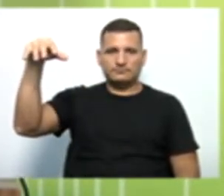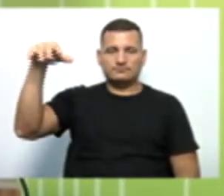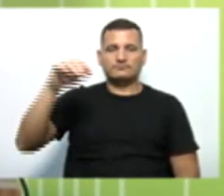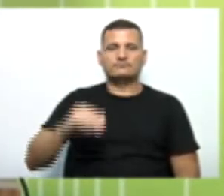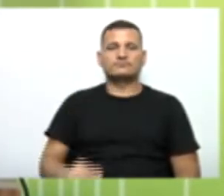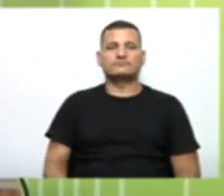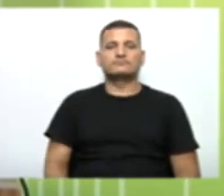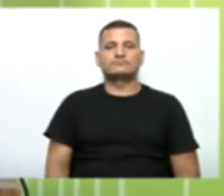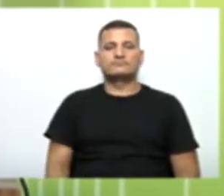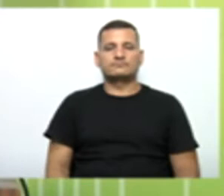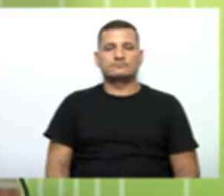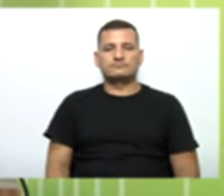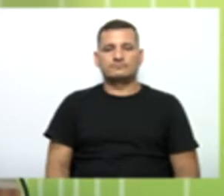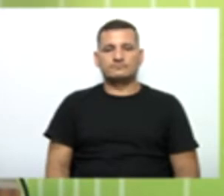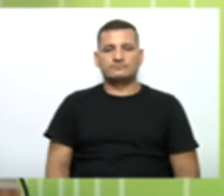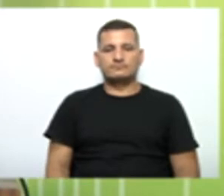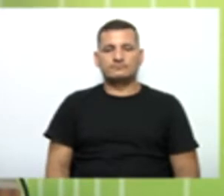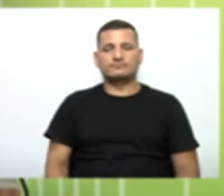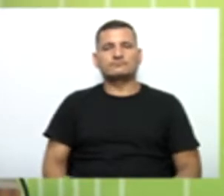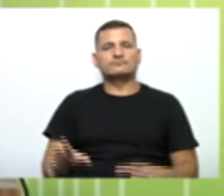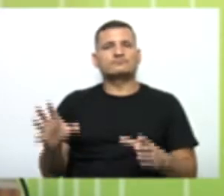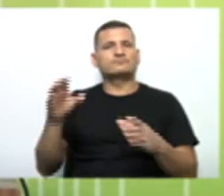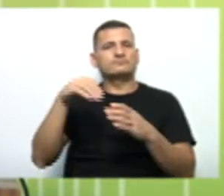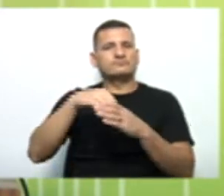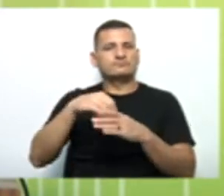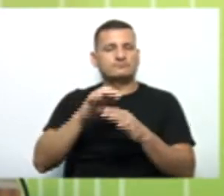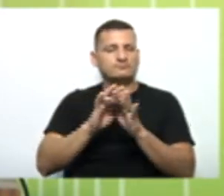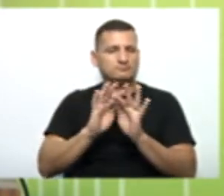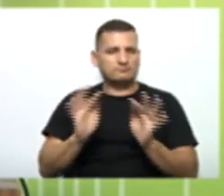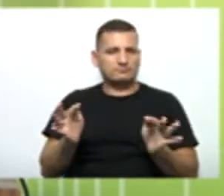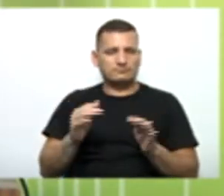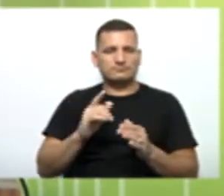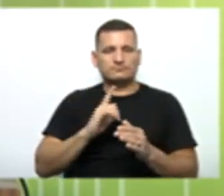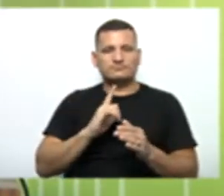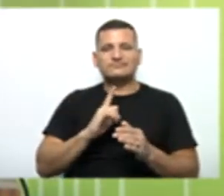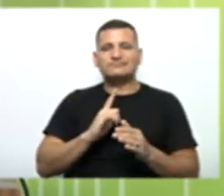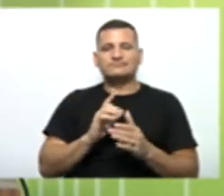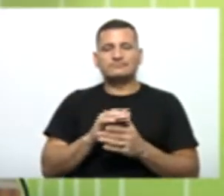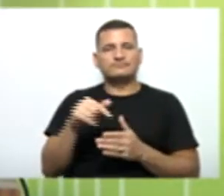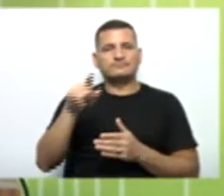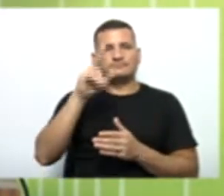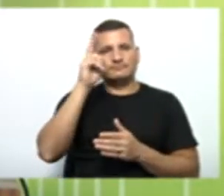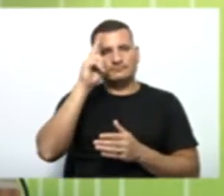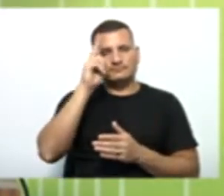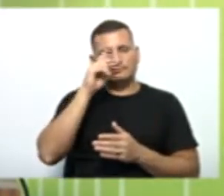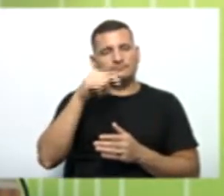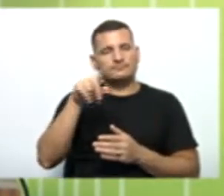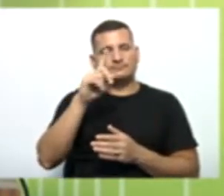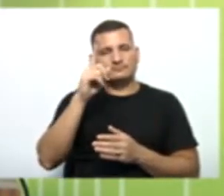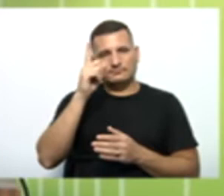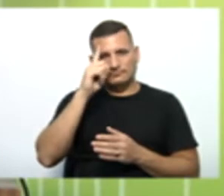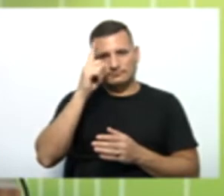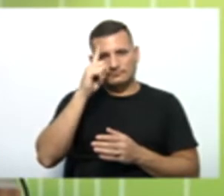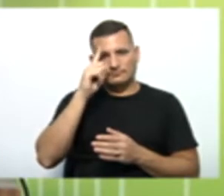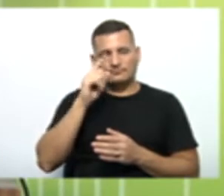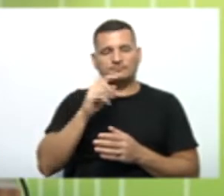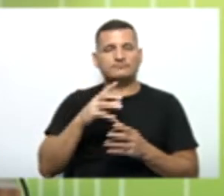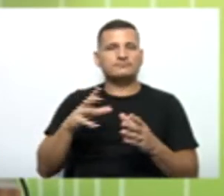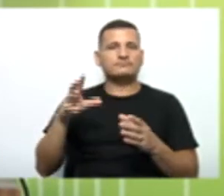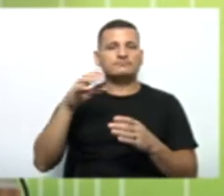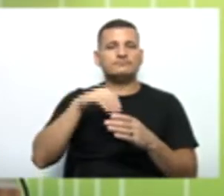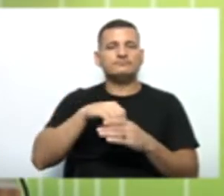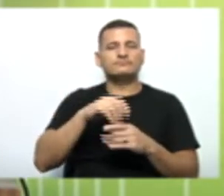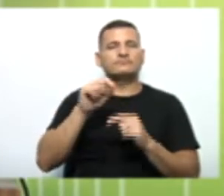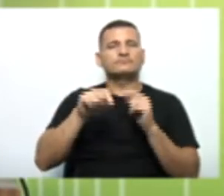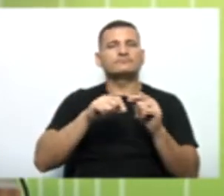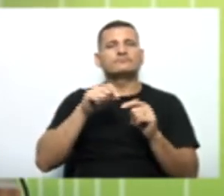Ok? Pessoal, inclusão é muito simples. Lembra do dia a dia de vocês, ó. A inclusão, ó, o que